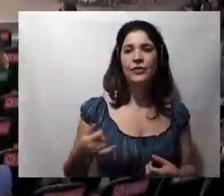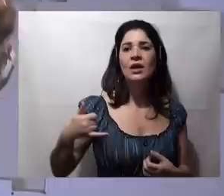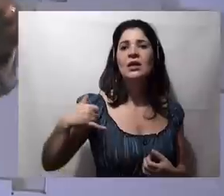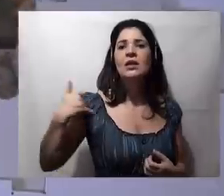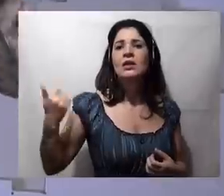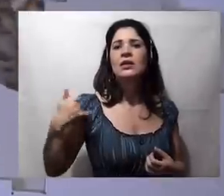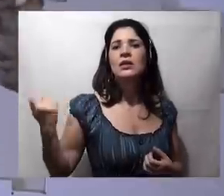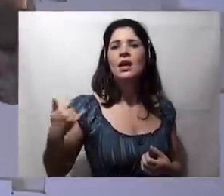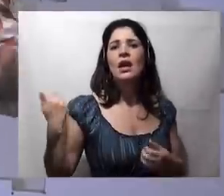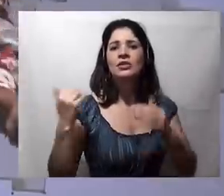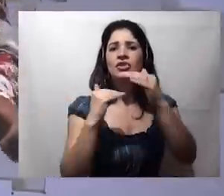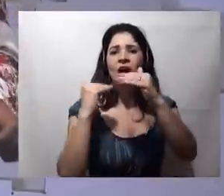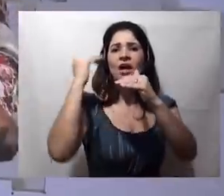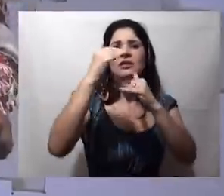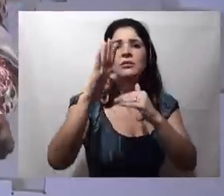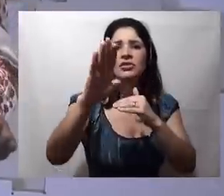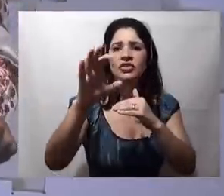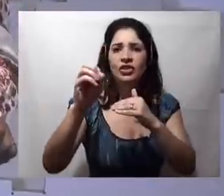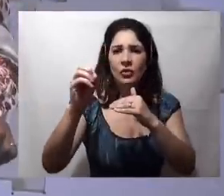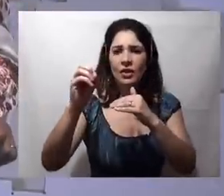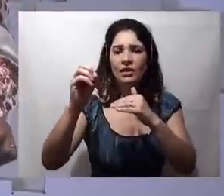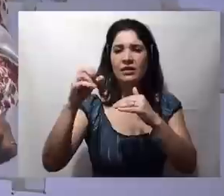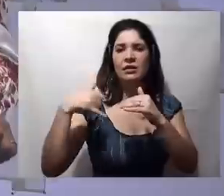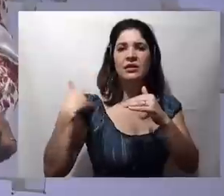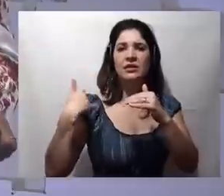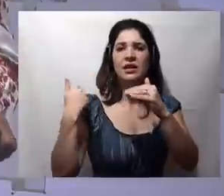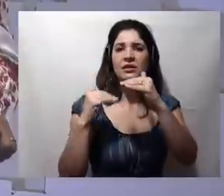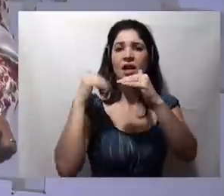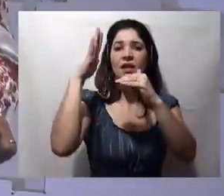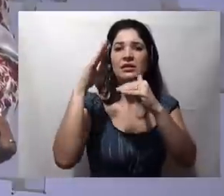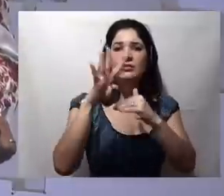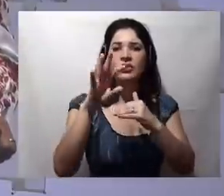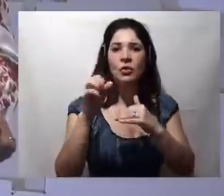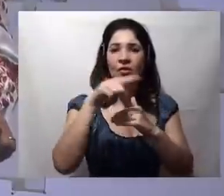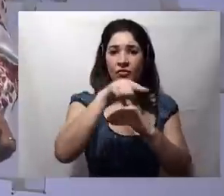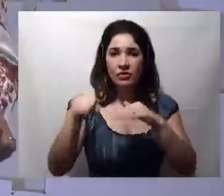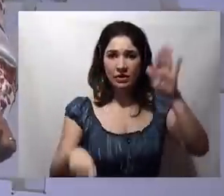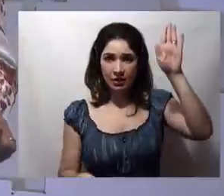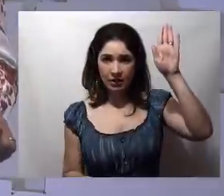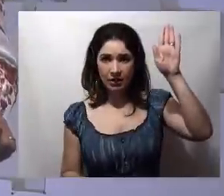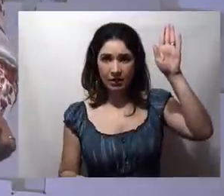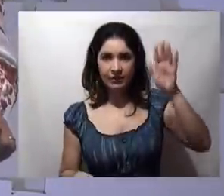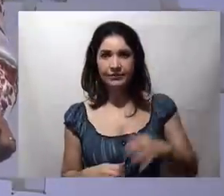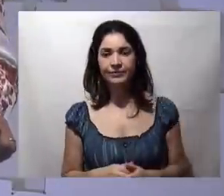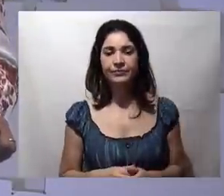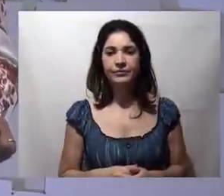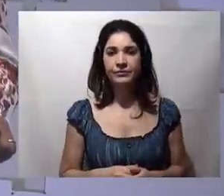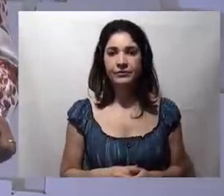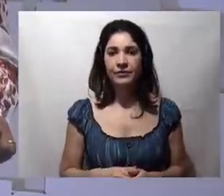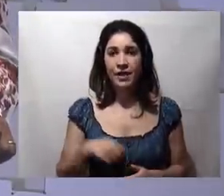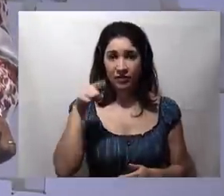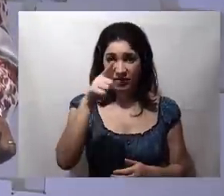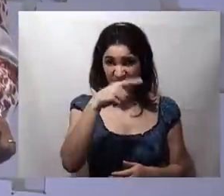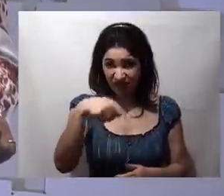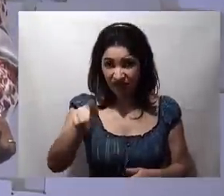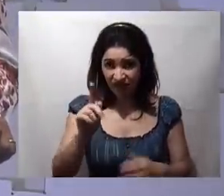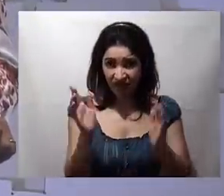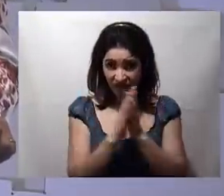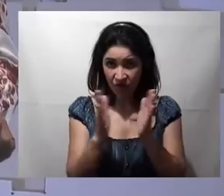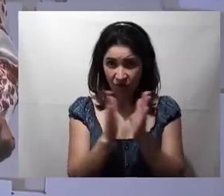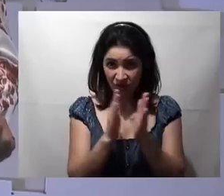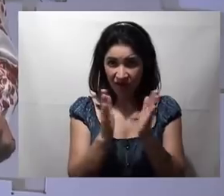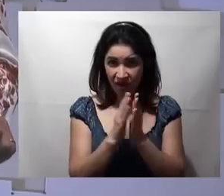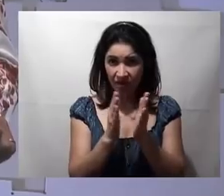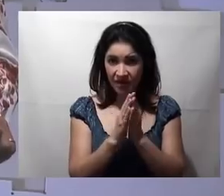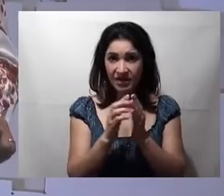e já faz uma oração hoje só vai ser respondida aqui 70 anos a a laura não oi